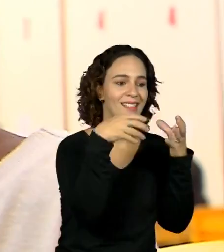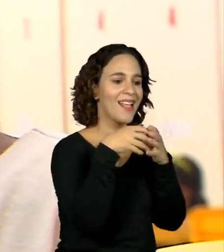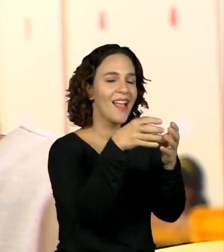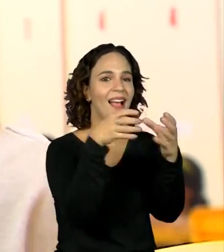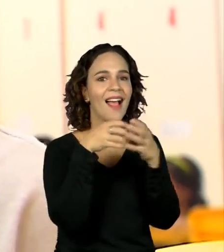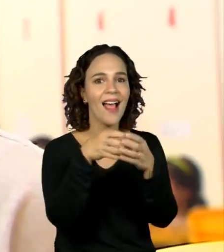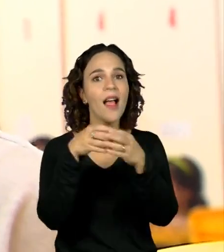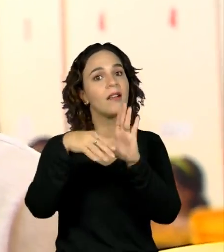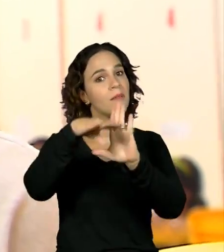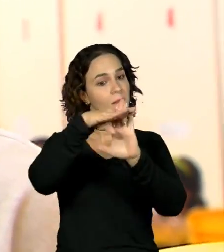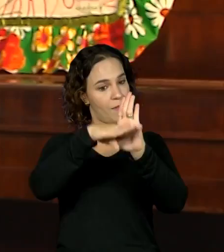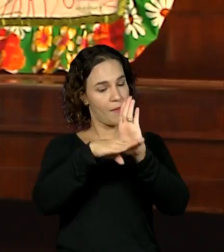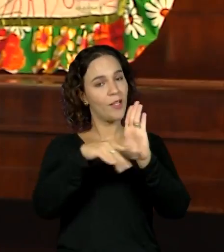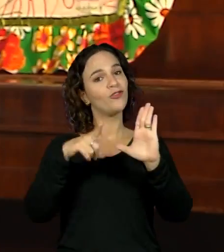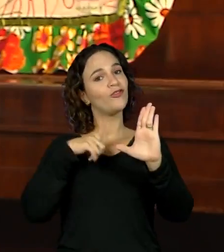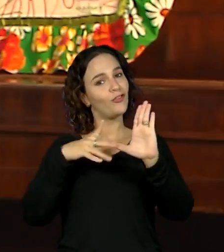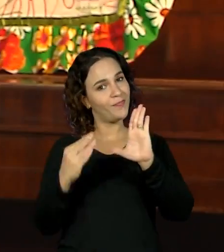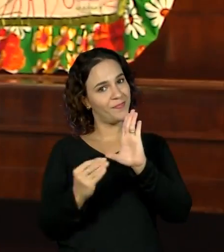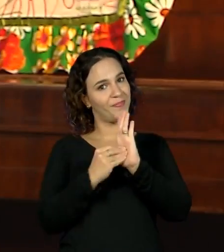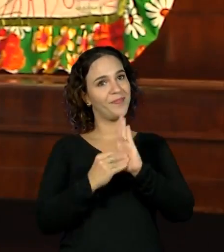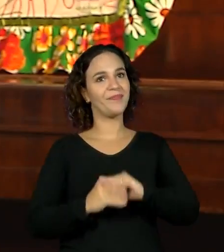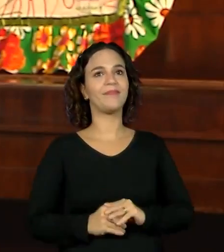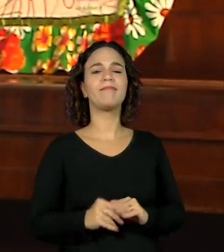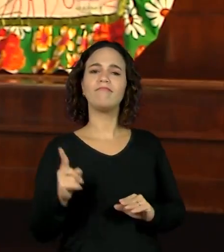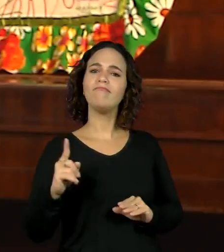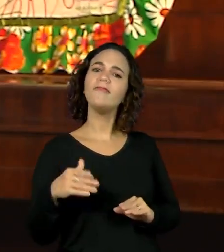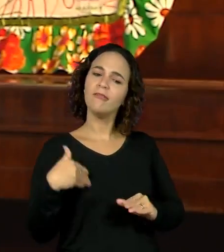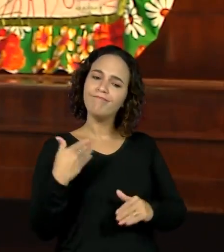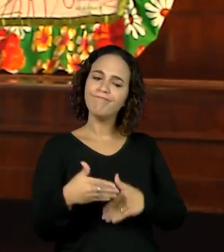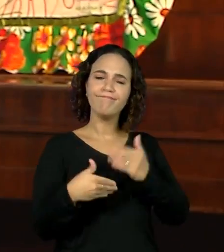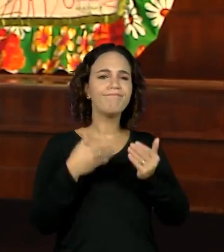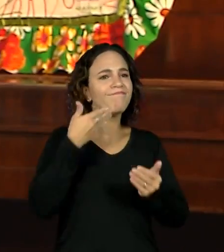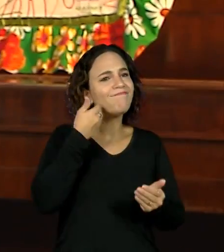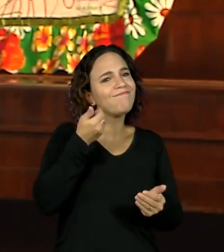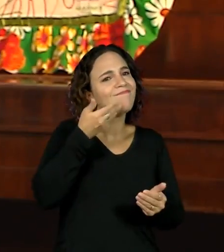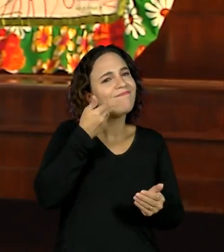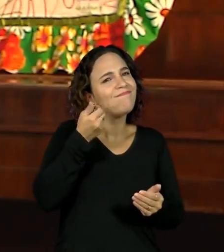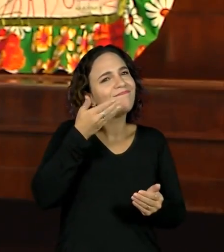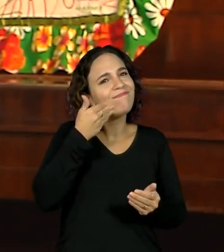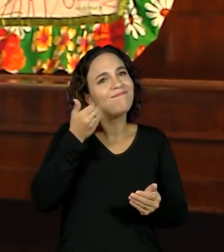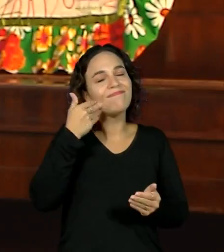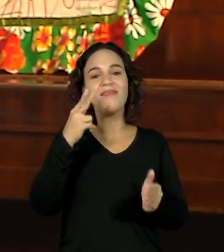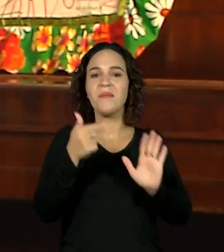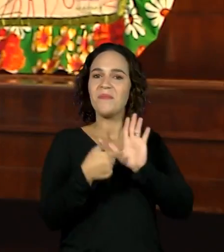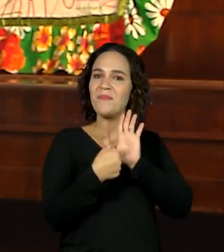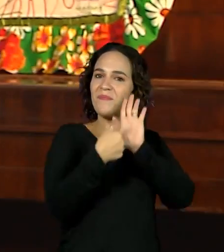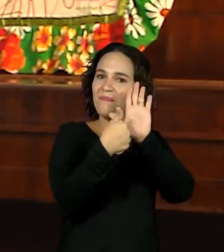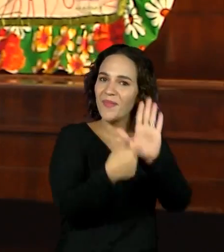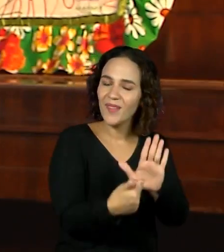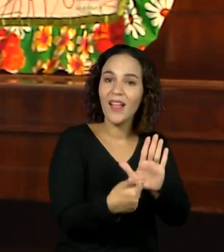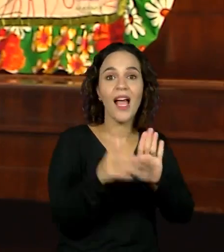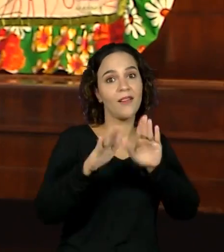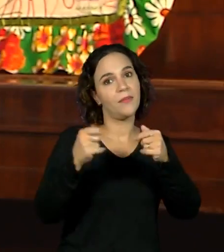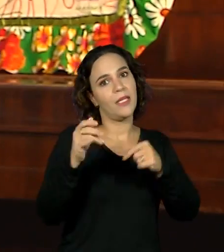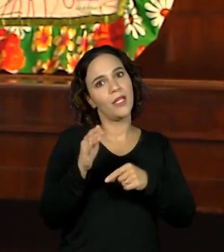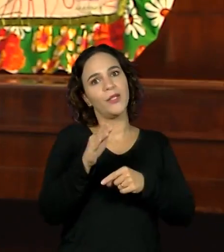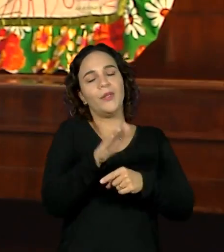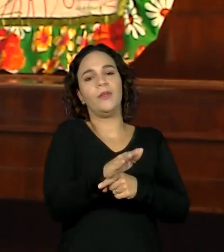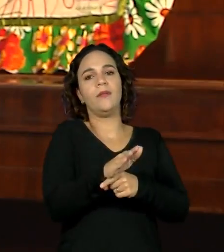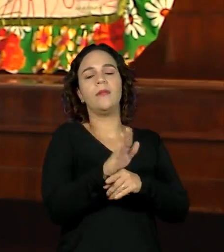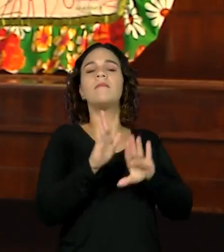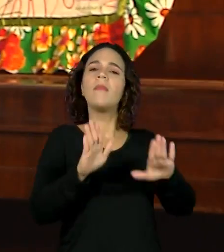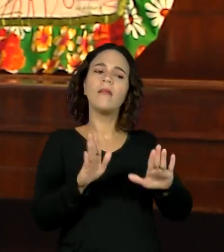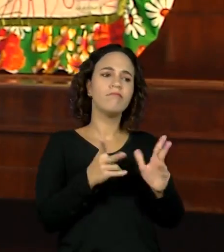do currículo da cidade. Aos poucos elas vão aprendendo, a gente tá apresentando e às vezes precisa de ajuda, mas dá